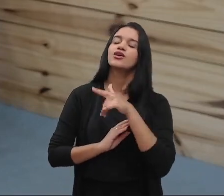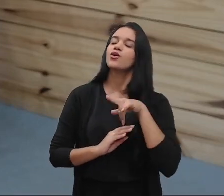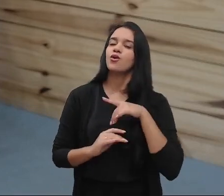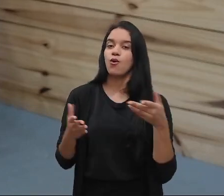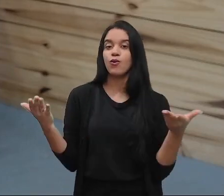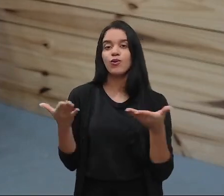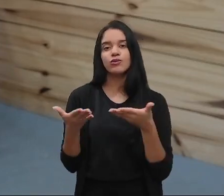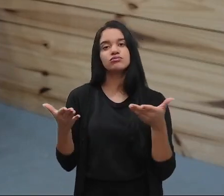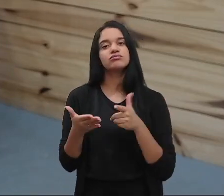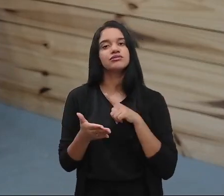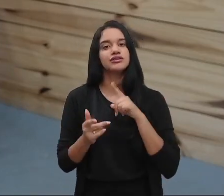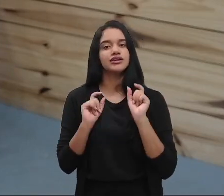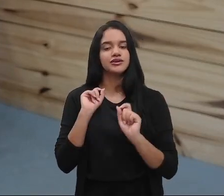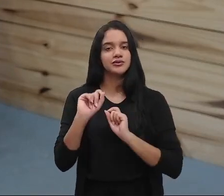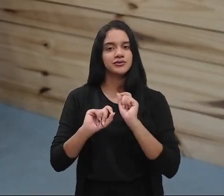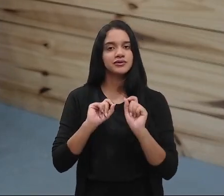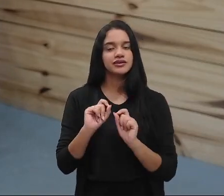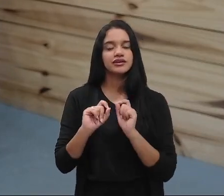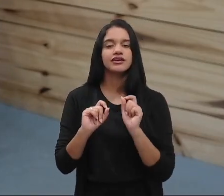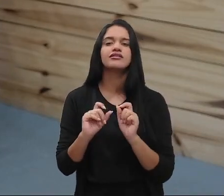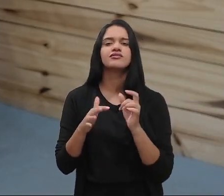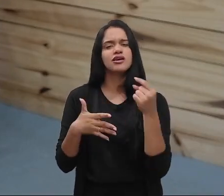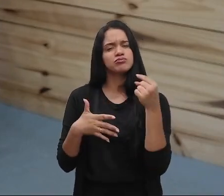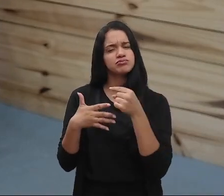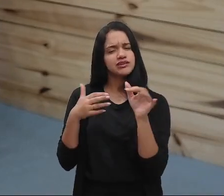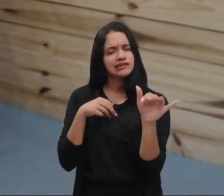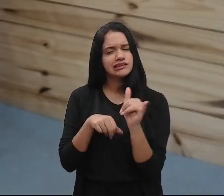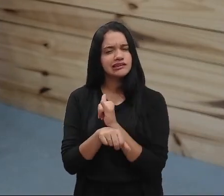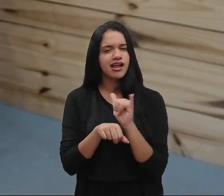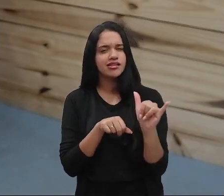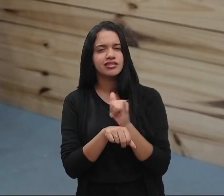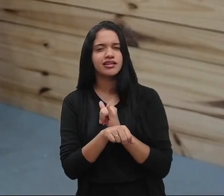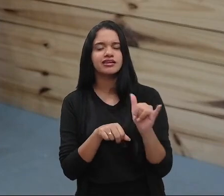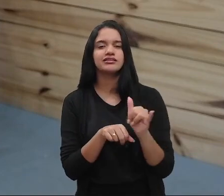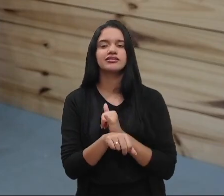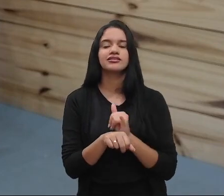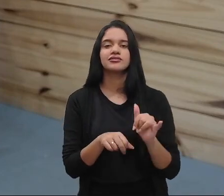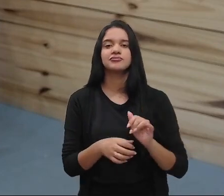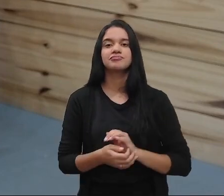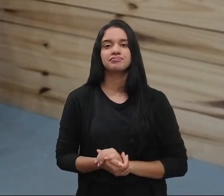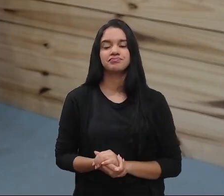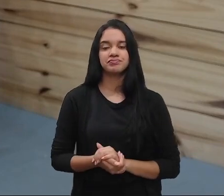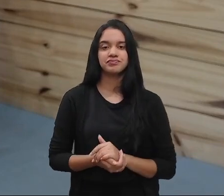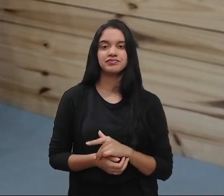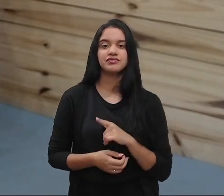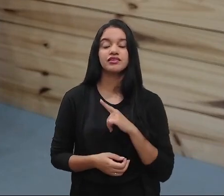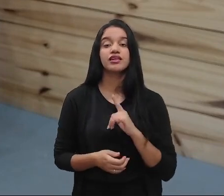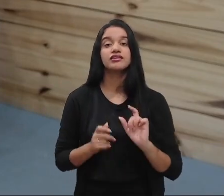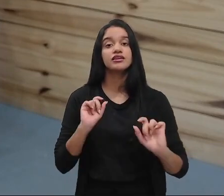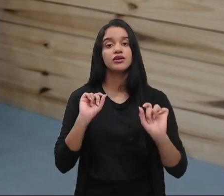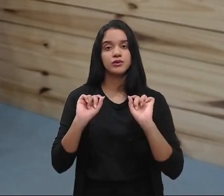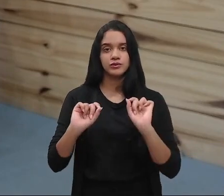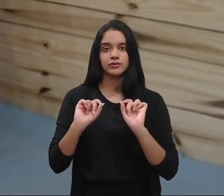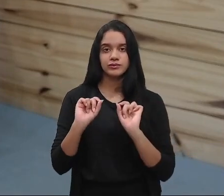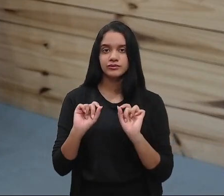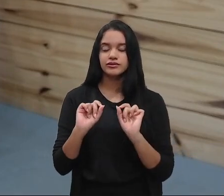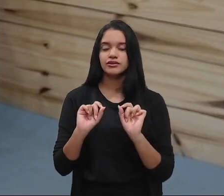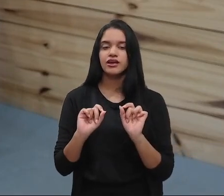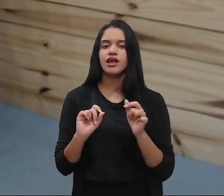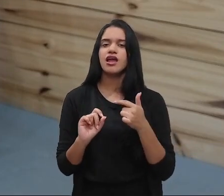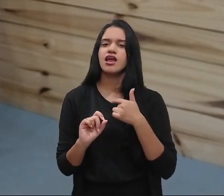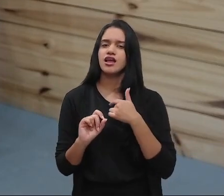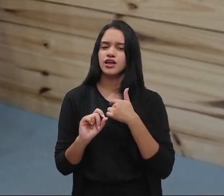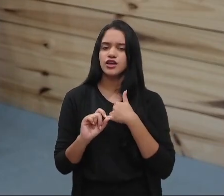bastante ferramenta. E a gente vai falar um pouquinho mais aí. Isso mesmo, professor. A gente tem que ter, pelo menos, aí eu vou